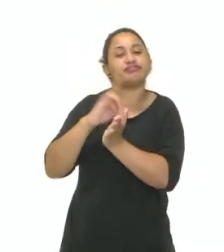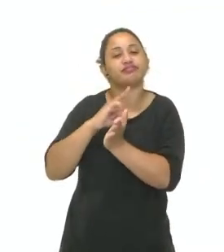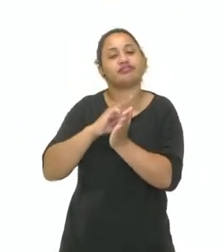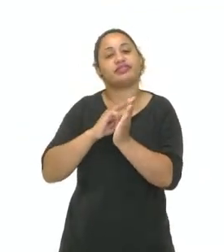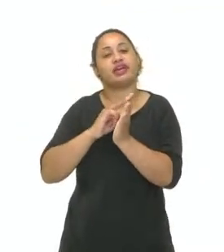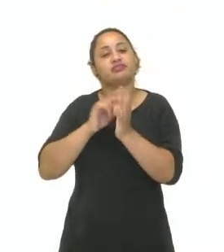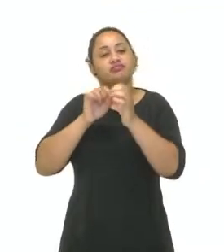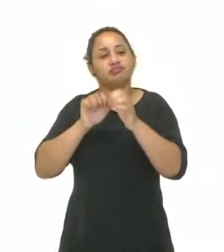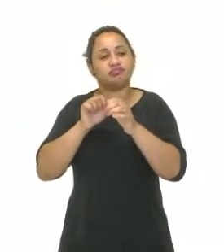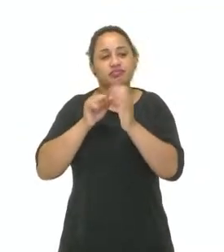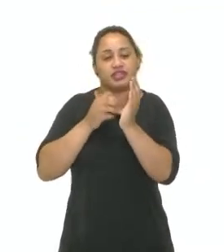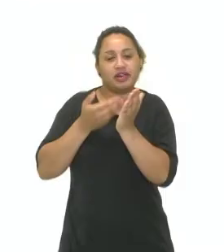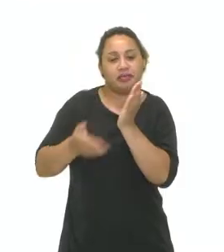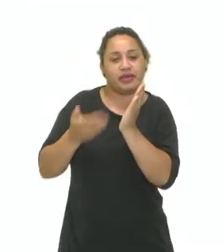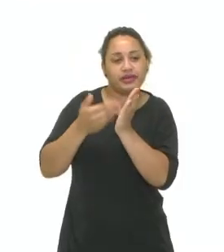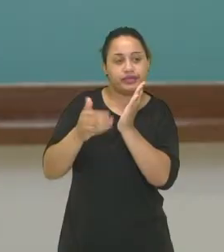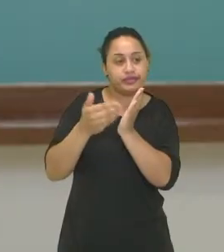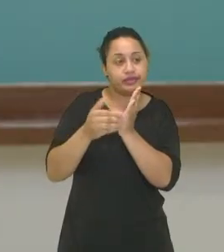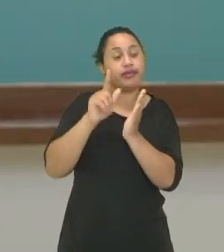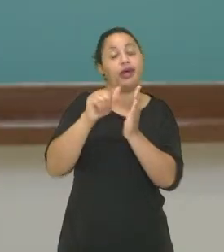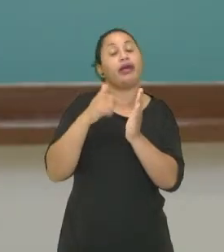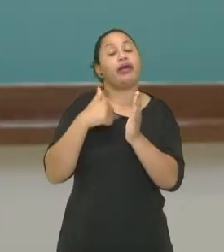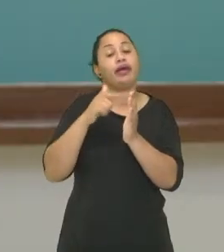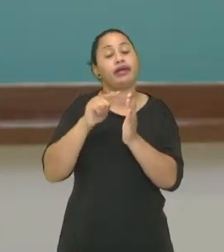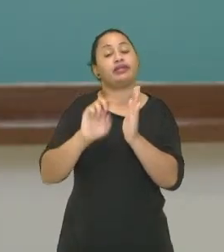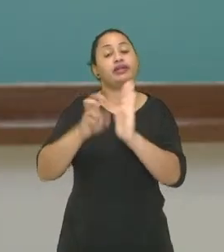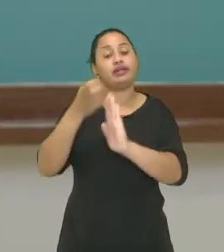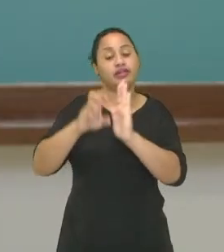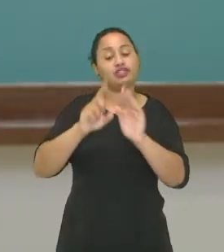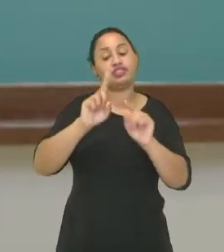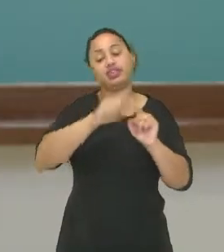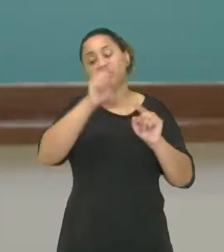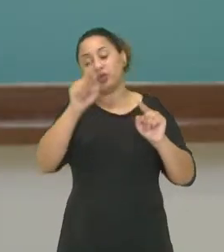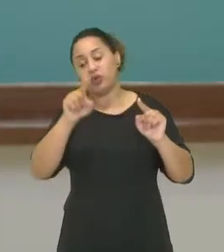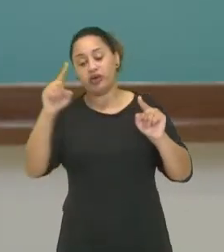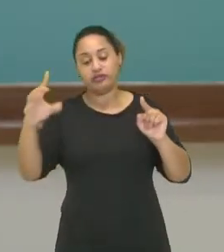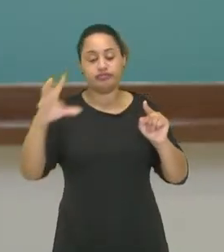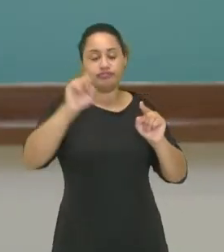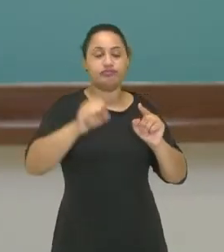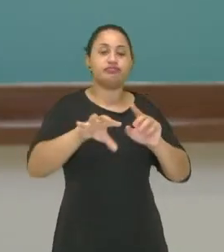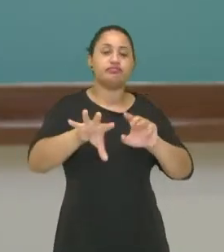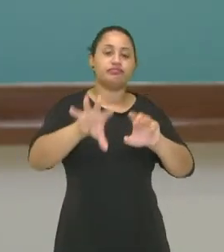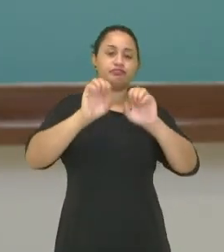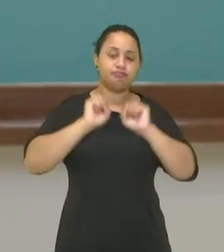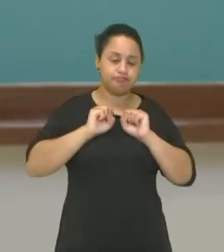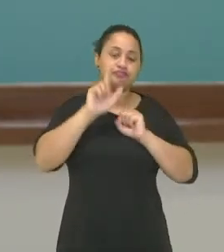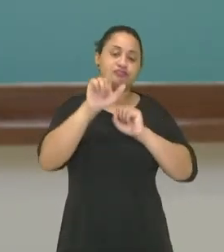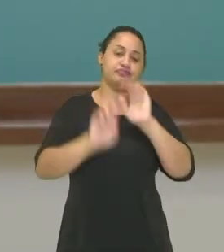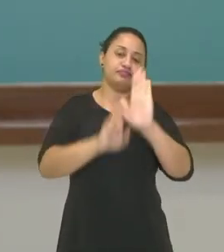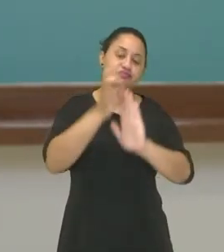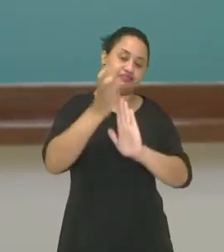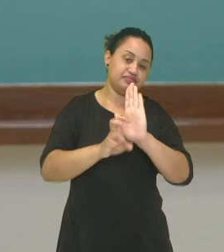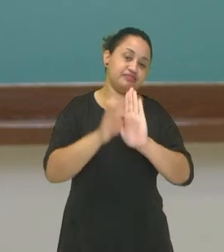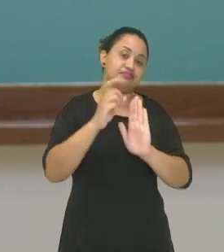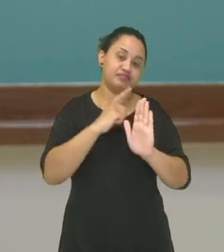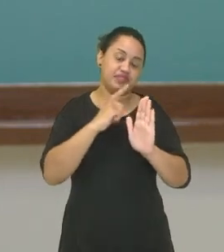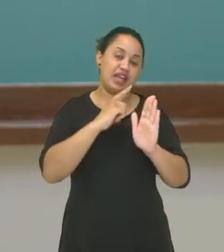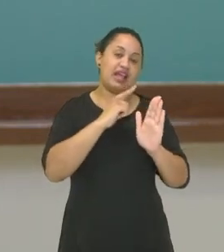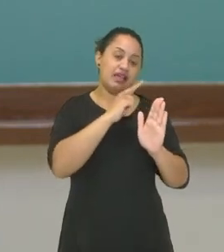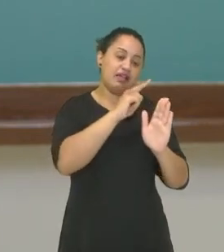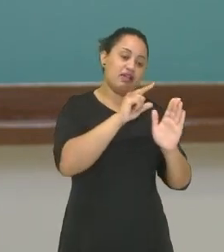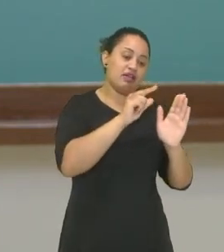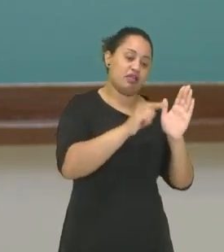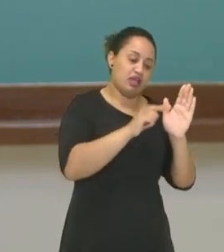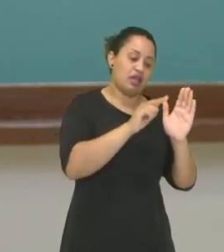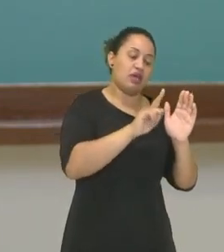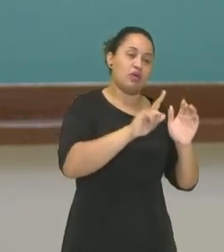Essa energia que vai estar disponível para o próximo nível trófico. Então, o próximo nível trófico vai pegar o que sobrar, né? Ou seja, a